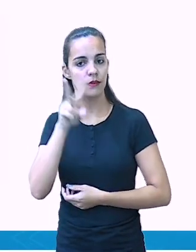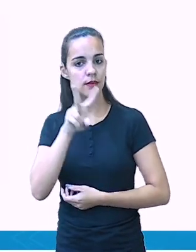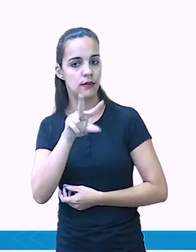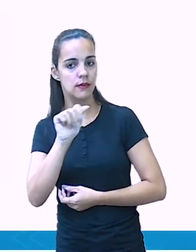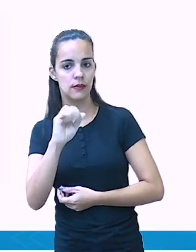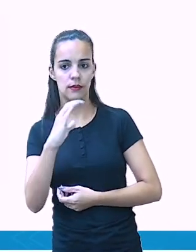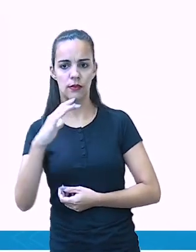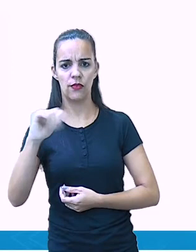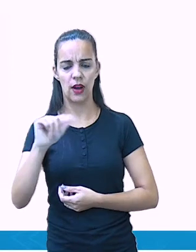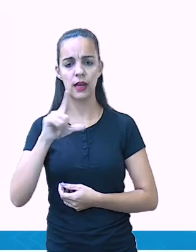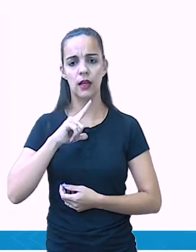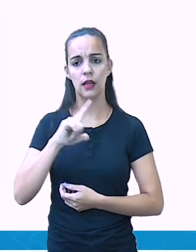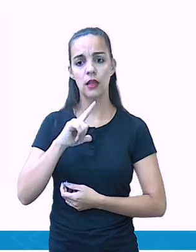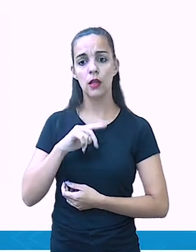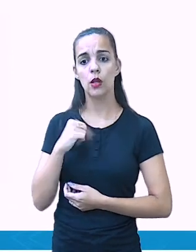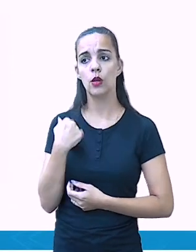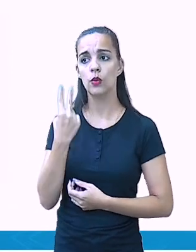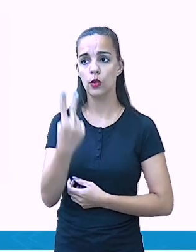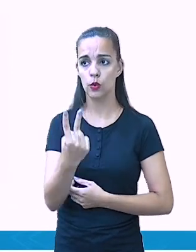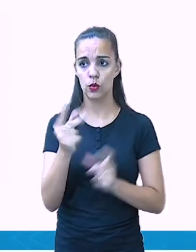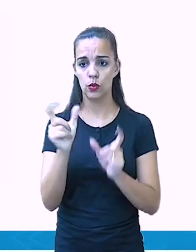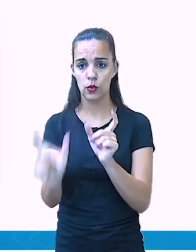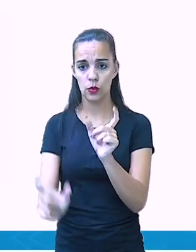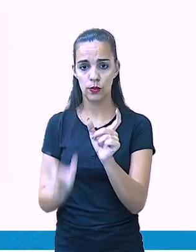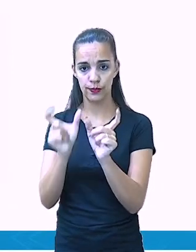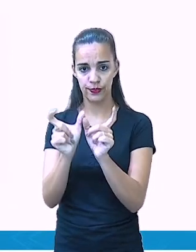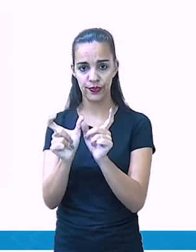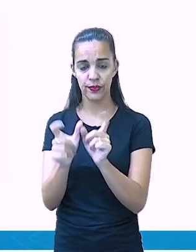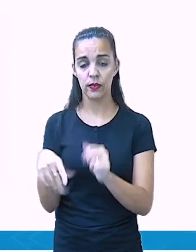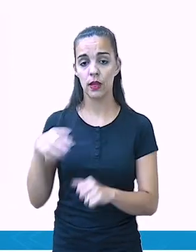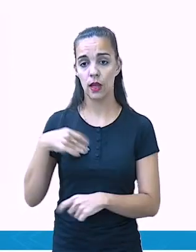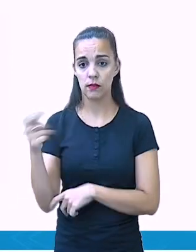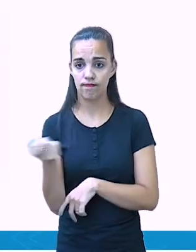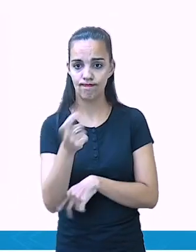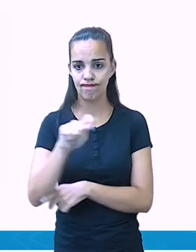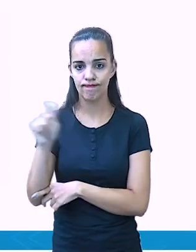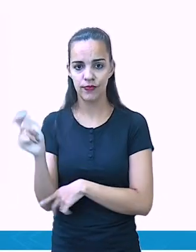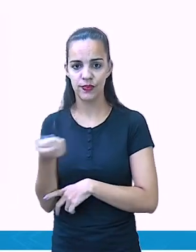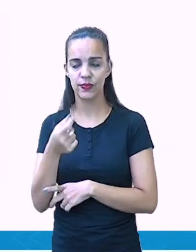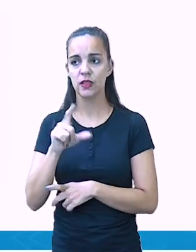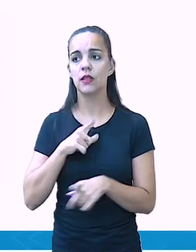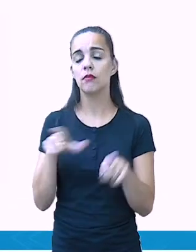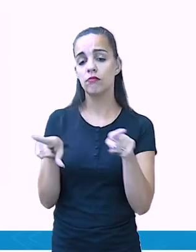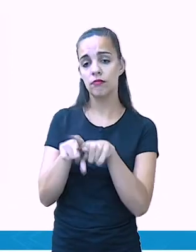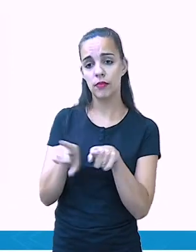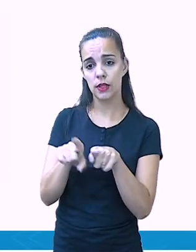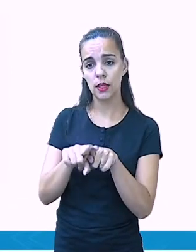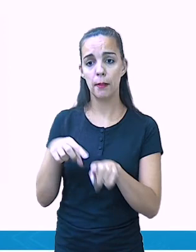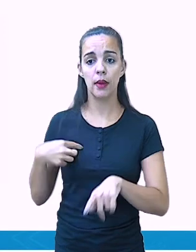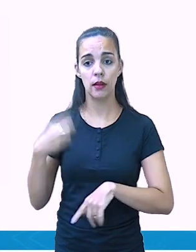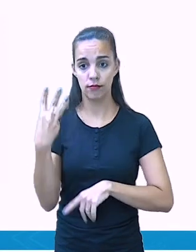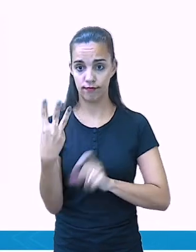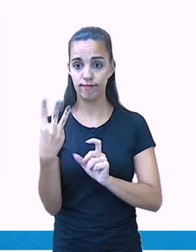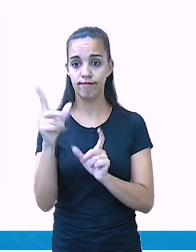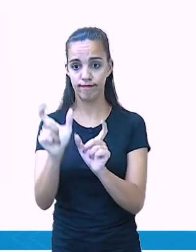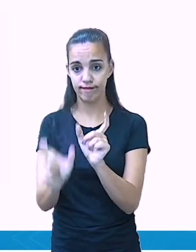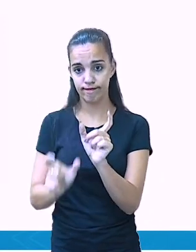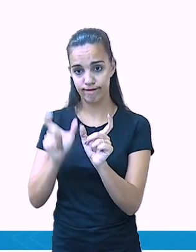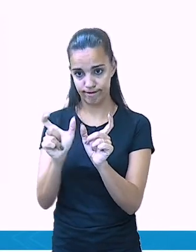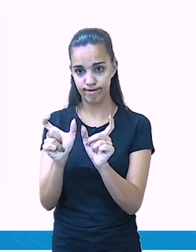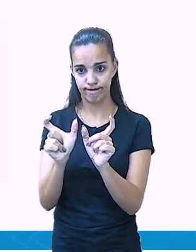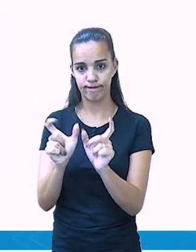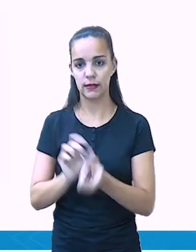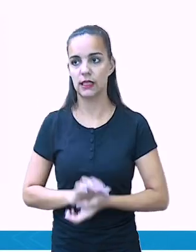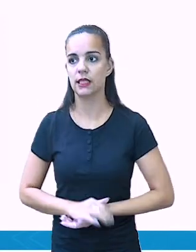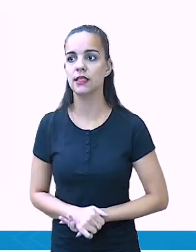2 sílabas, então ela é uma dissílaba. E a palavra espada? Também uma trissílaba. Na língua portuguesa